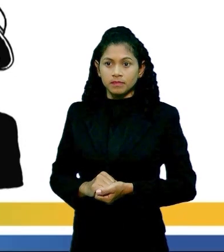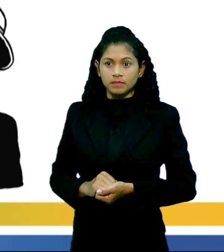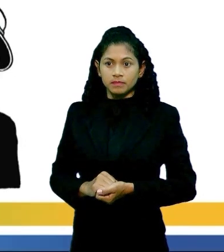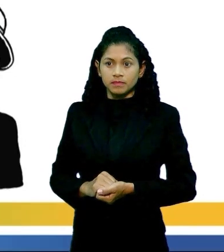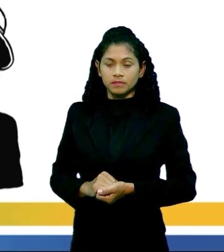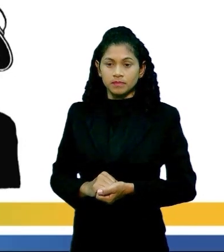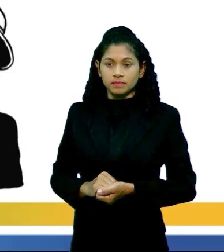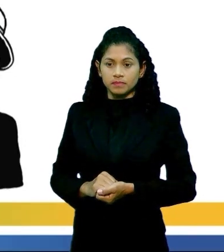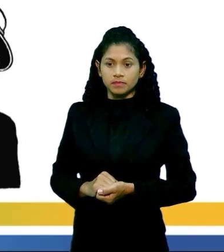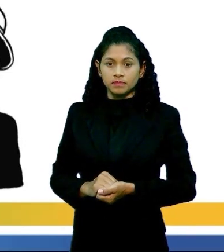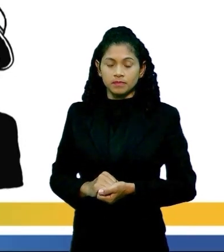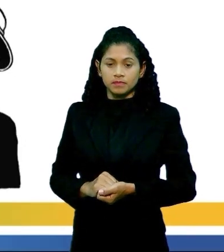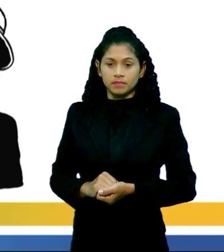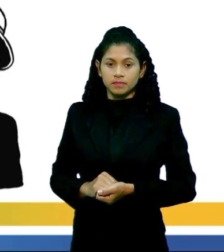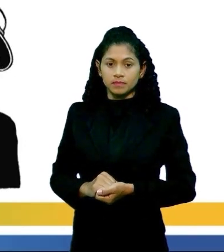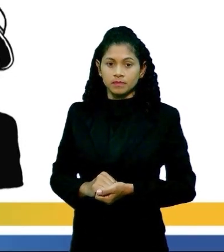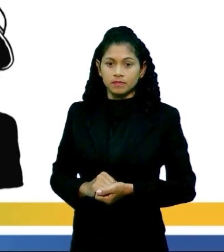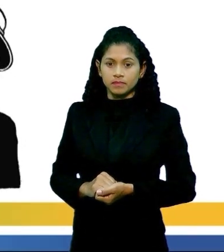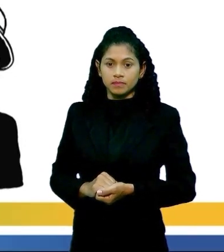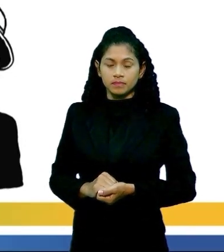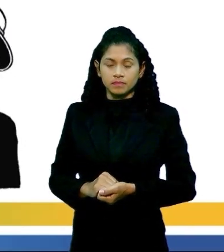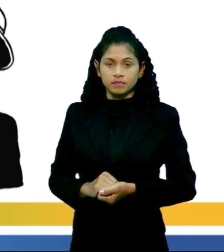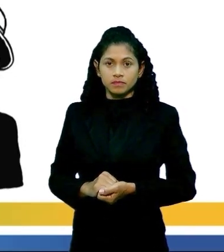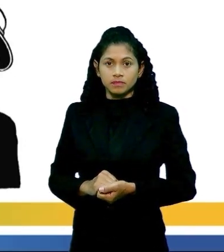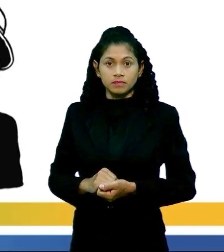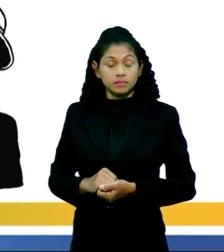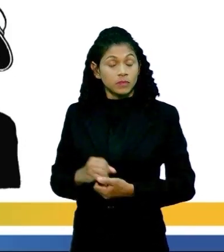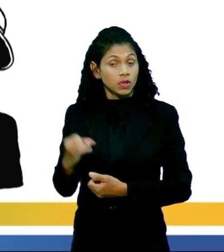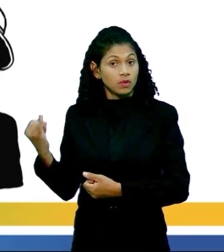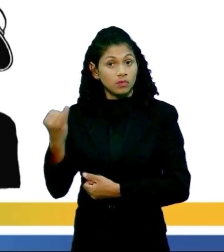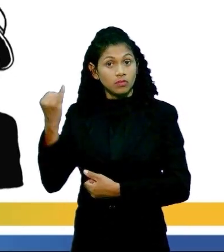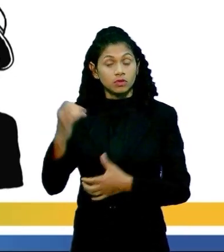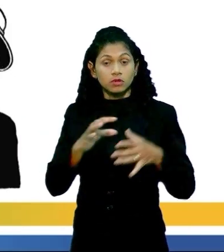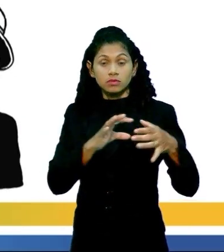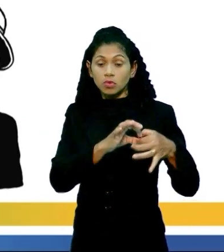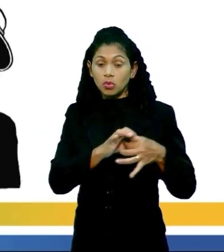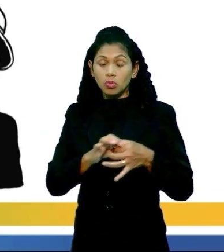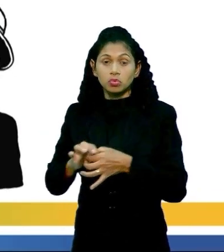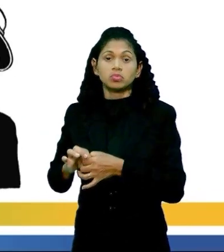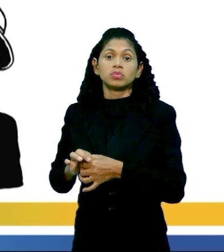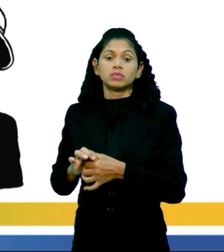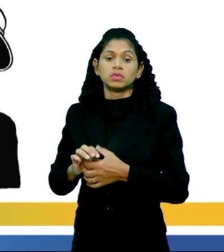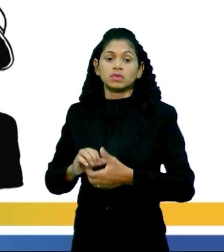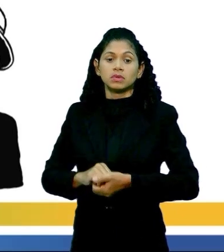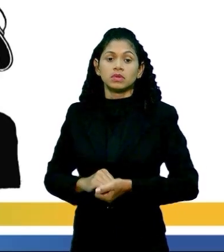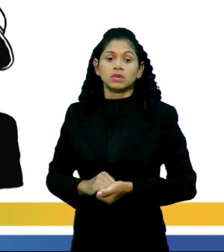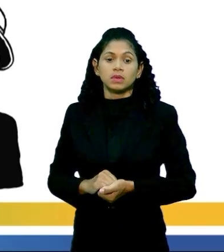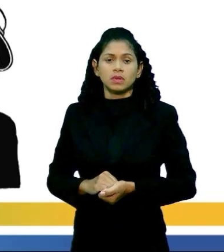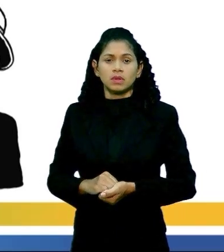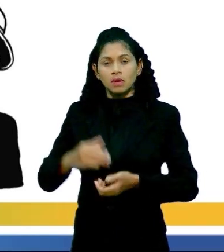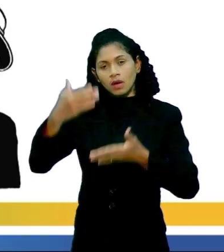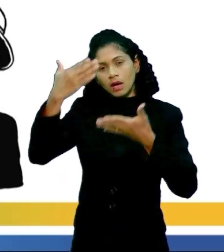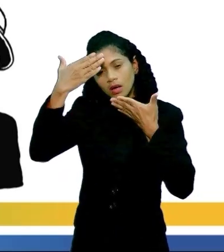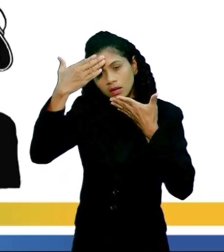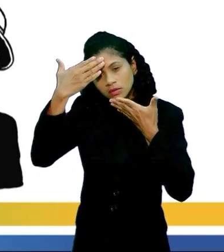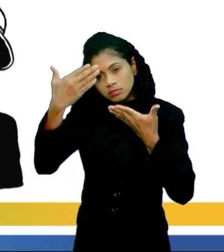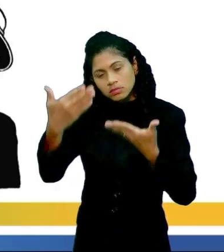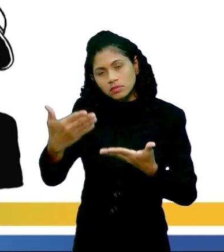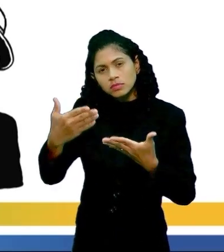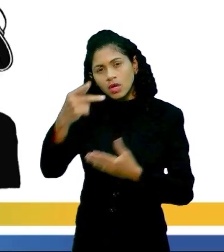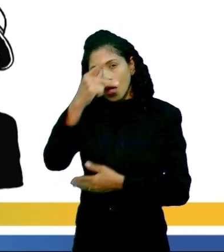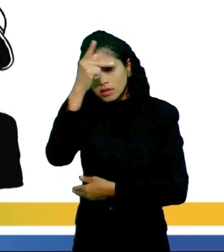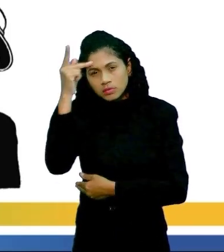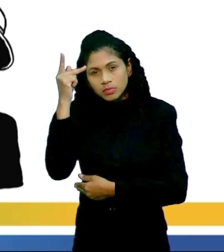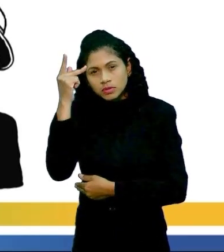fumantes, mas a importância aqui também é do contexto, né, das pessoas que o cercam. Agradecer as pessoas que